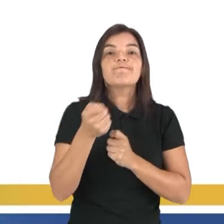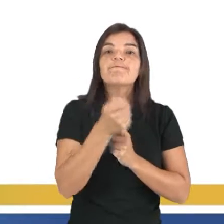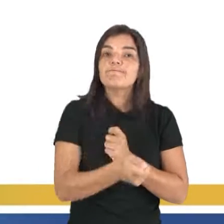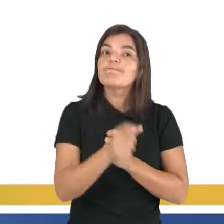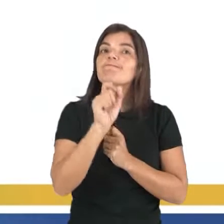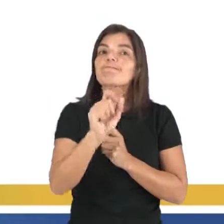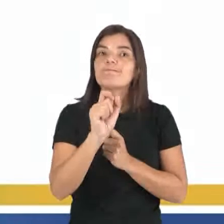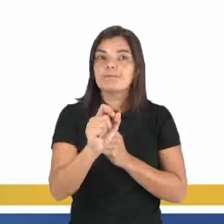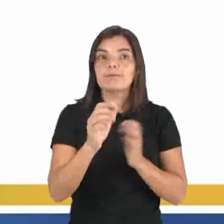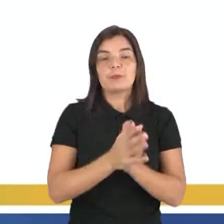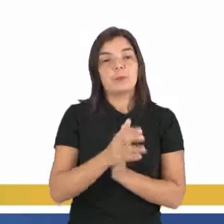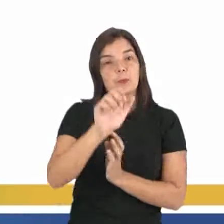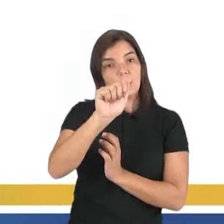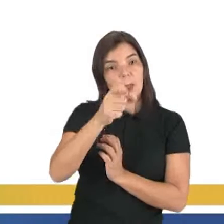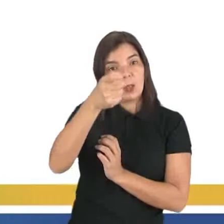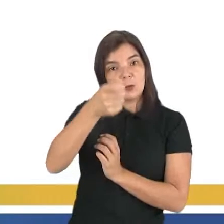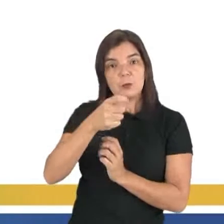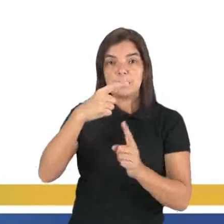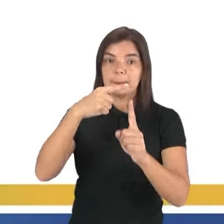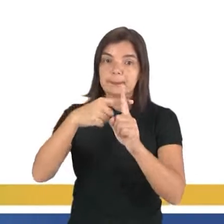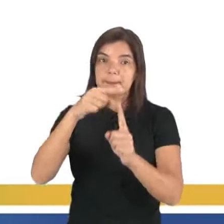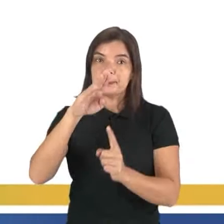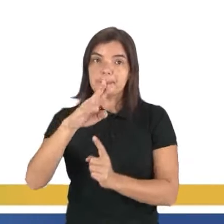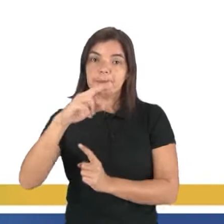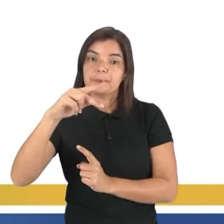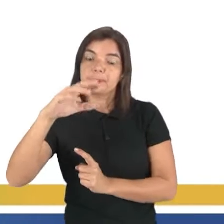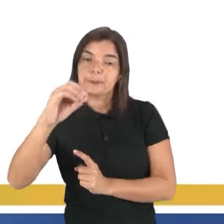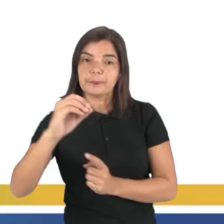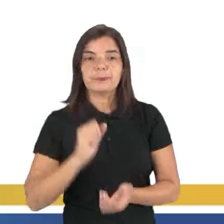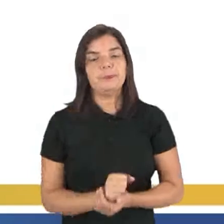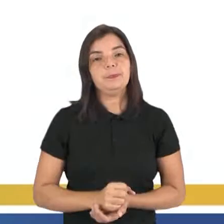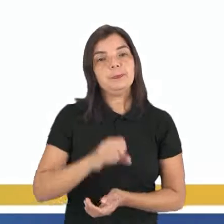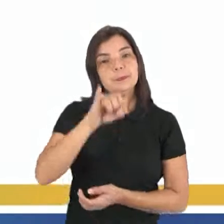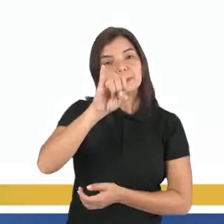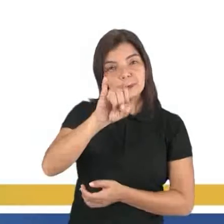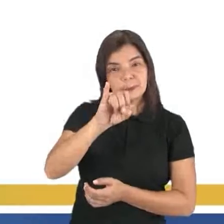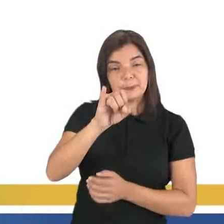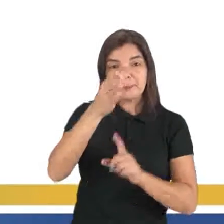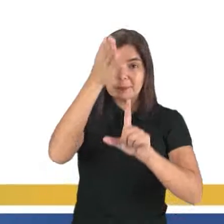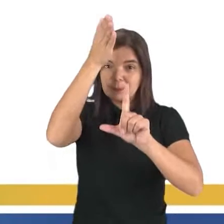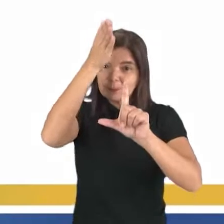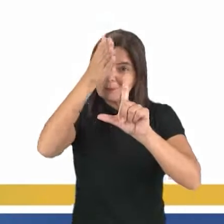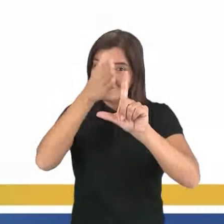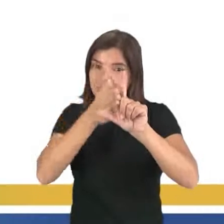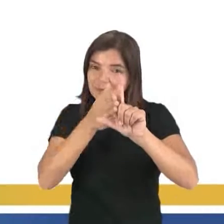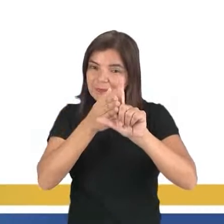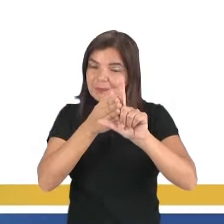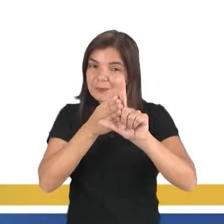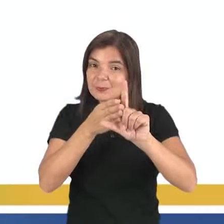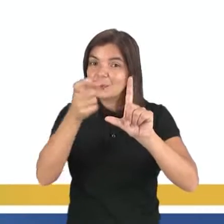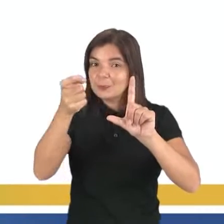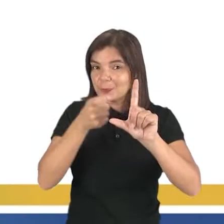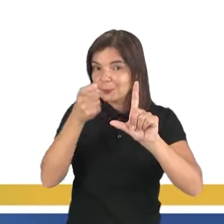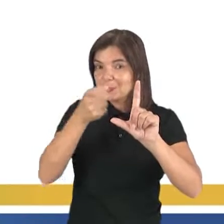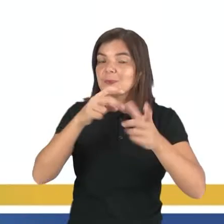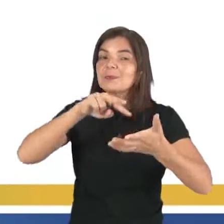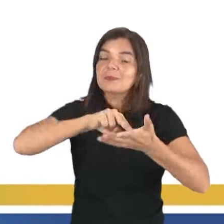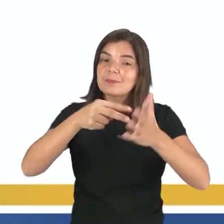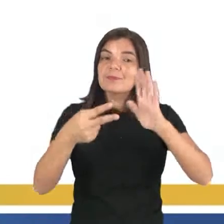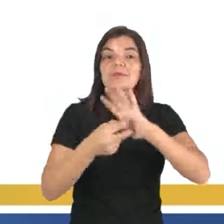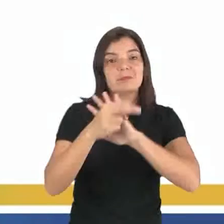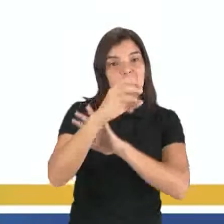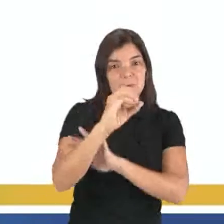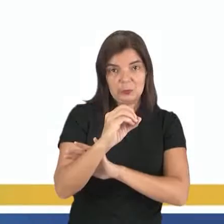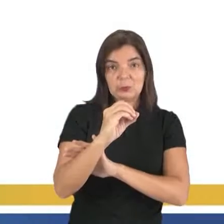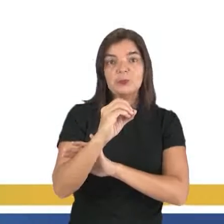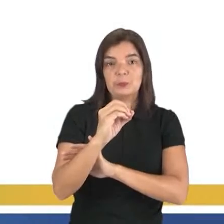a seguinte condição: ax mais b igual a zero. Gente, se o ponto está em cima do eixo x, quer dizer que a sua ordenada vale